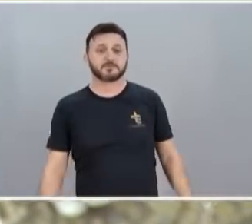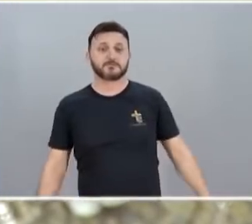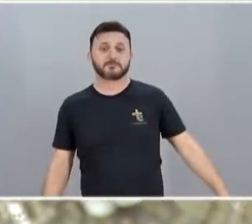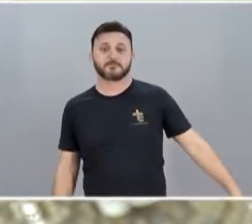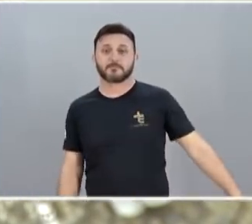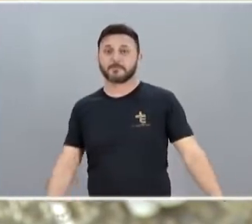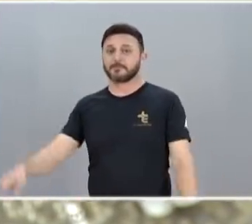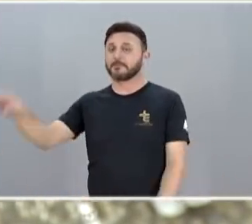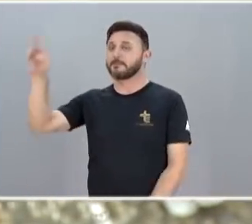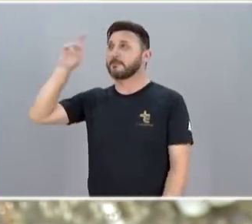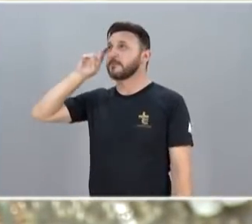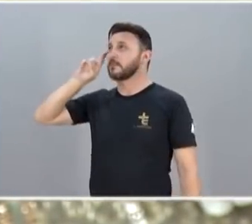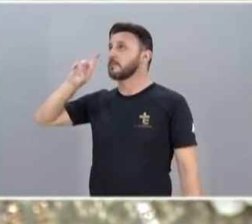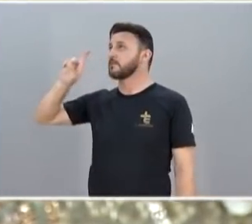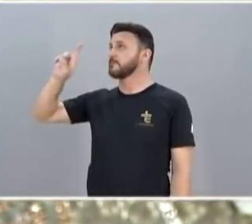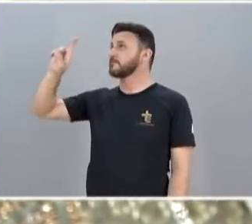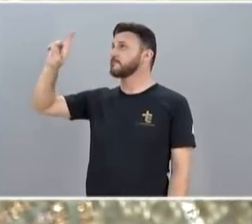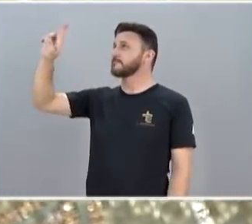nós.